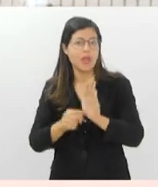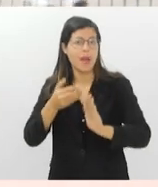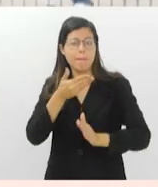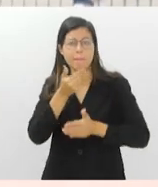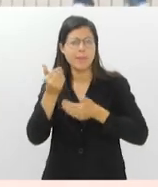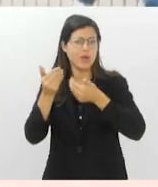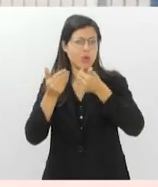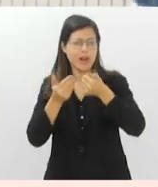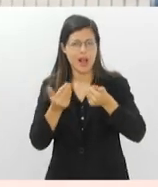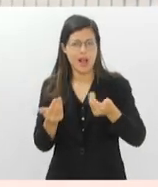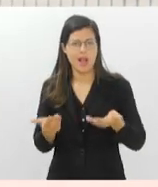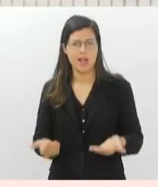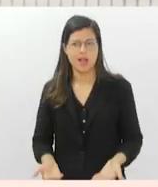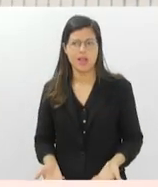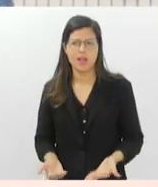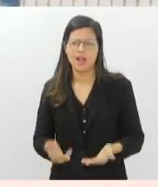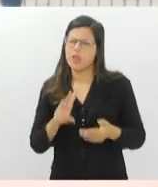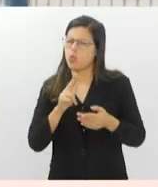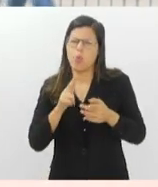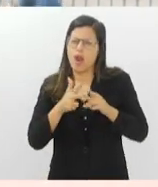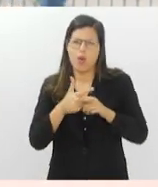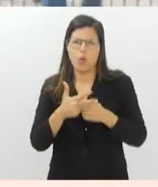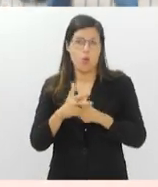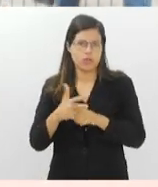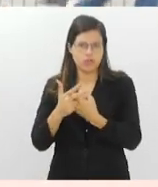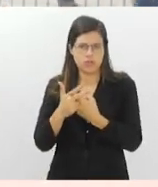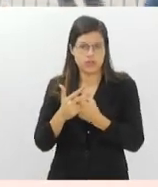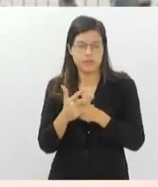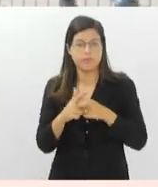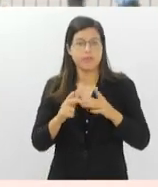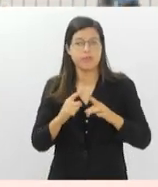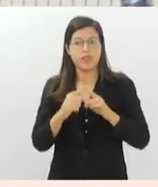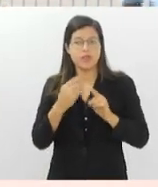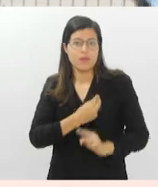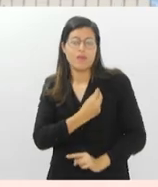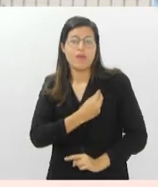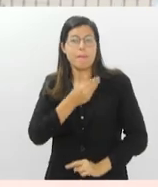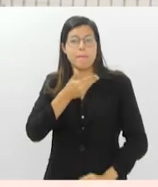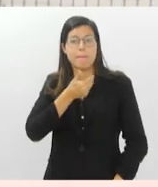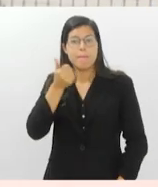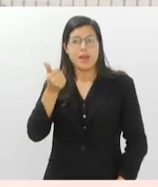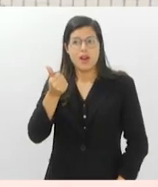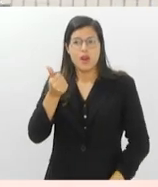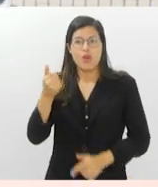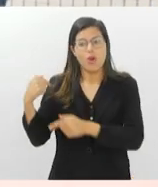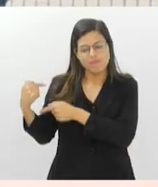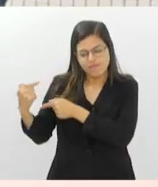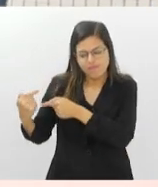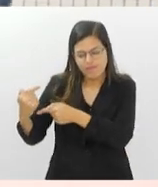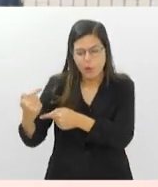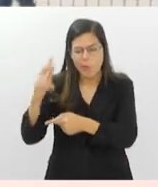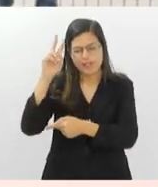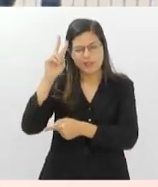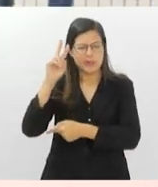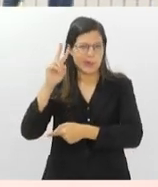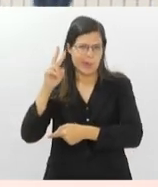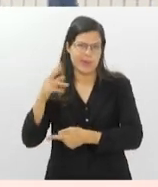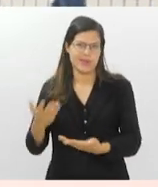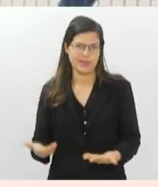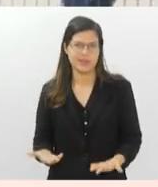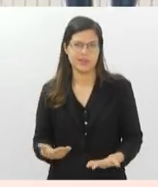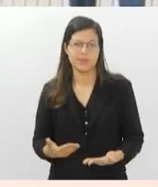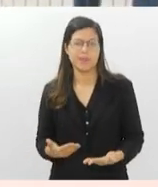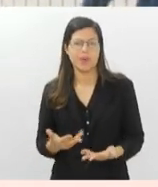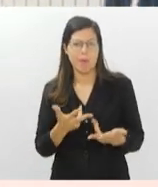a não corrigir, né? Mas assim, viver melhor com a herança que eles têm, né? Então, eu vejo